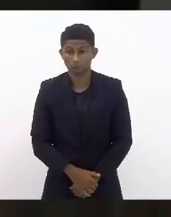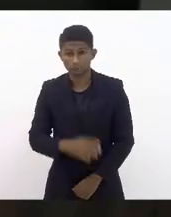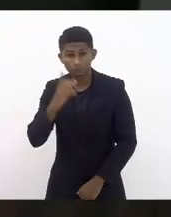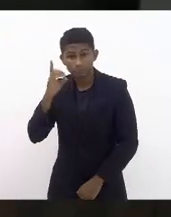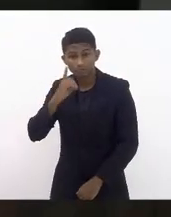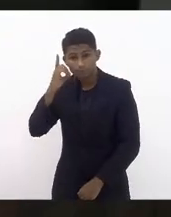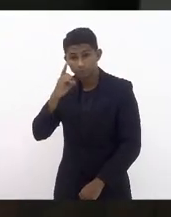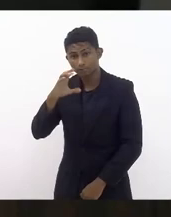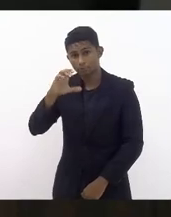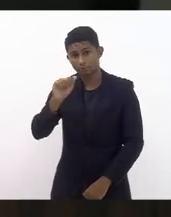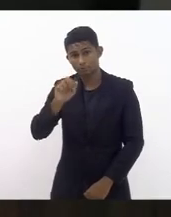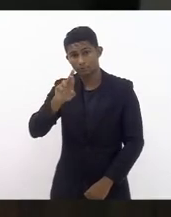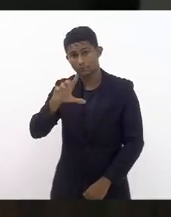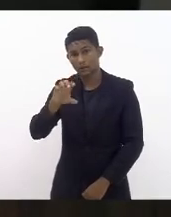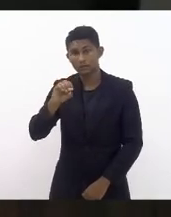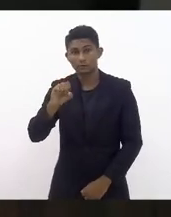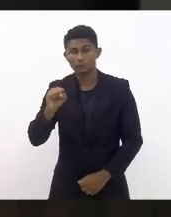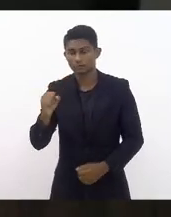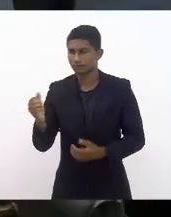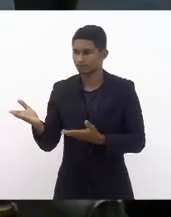Deputado Carlos Mink.